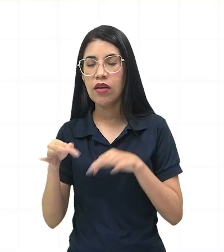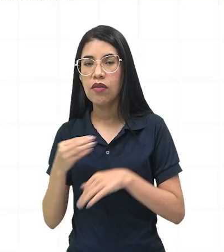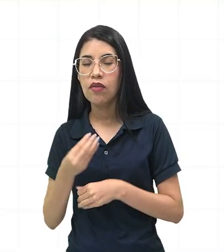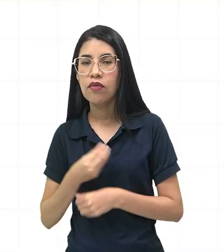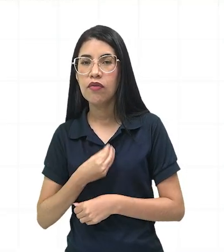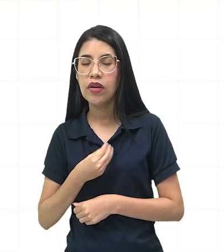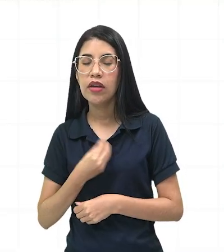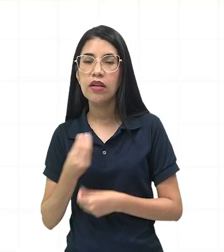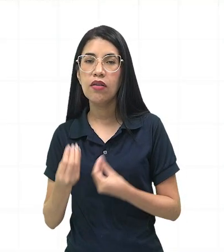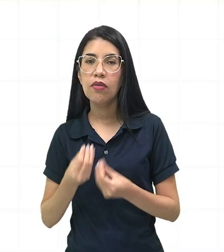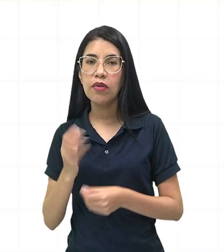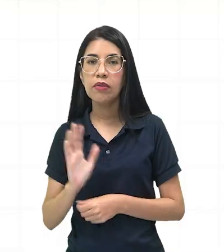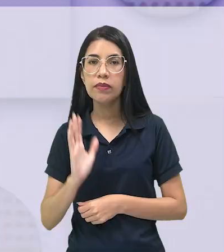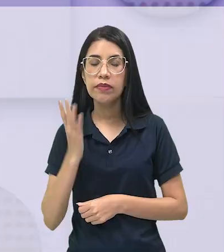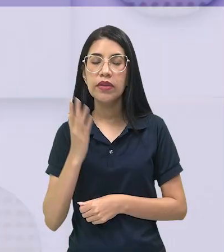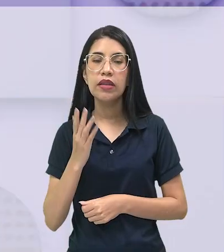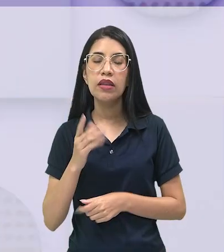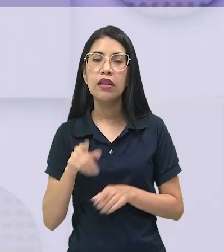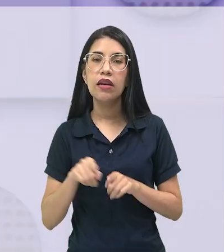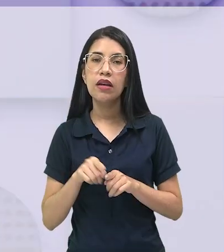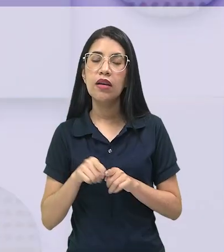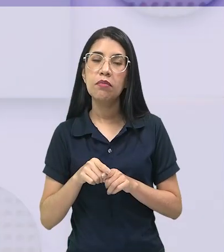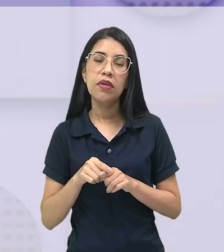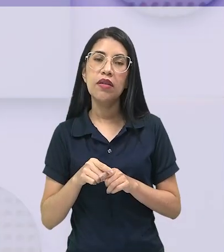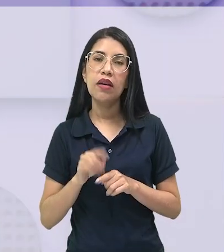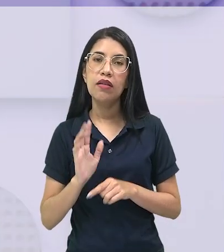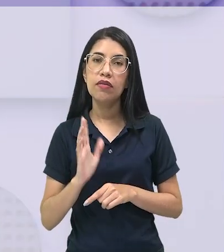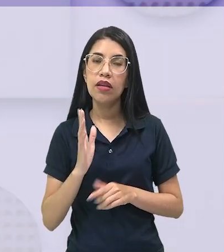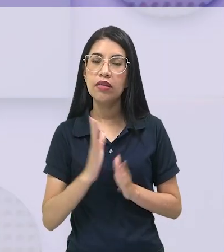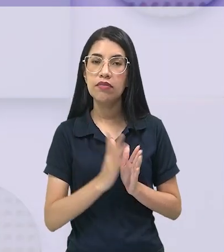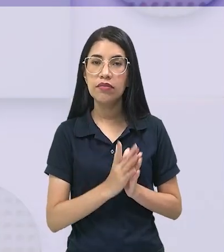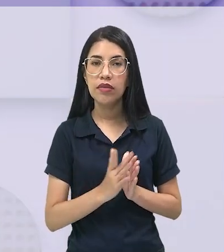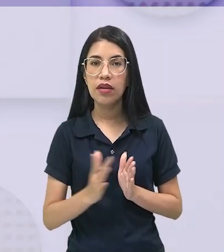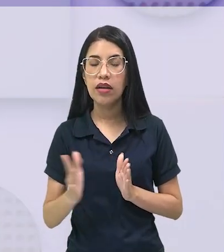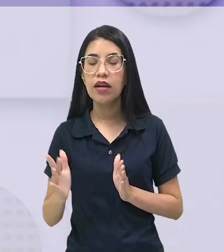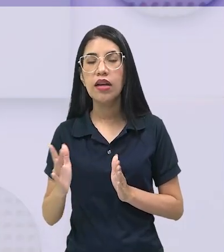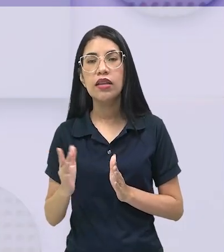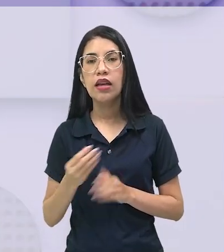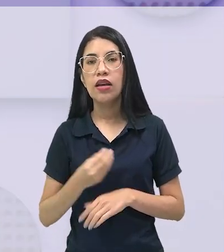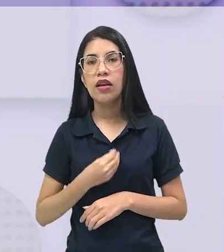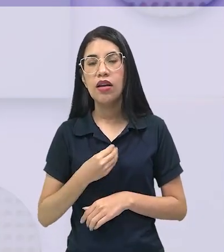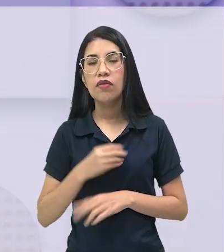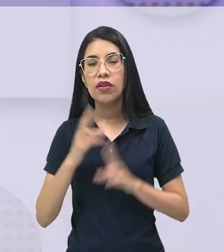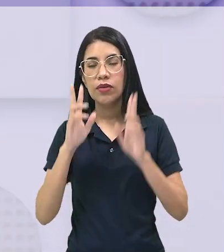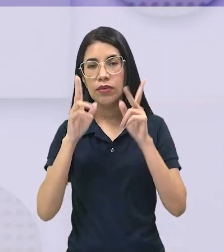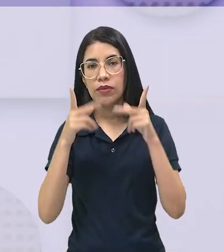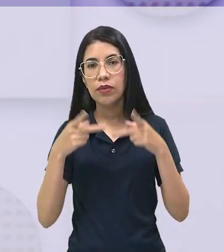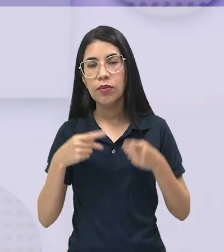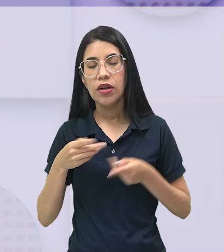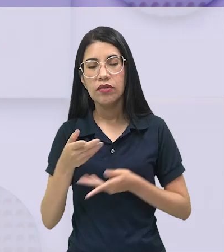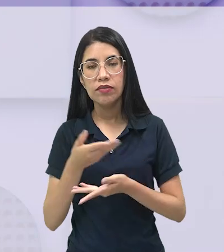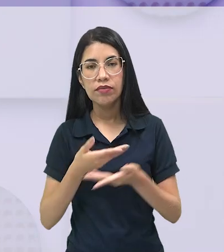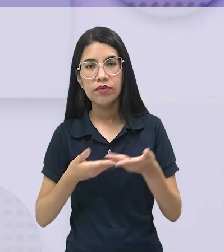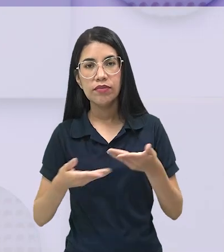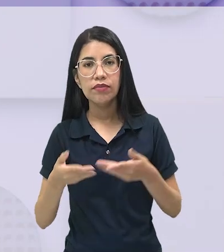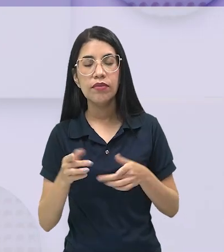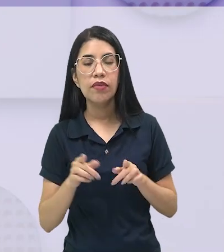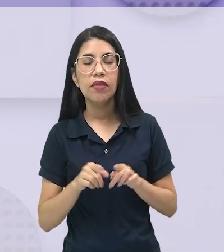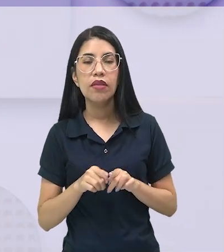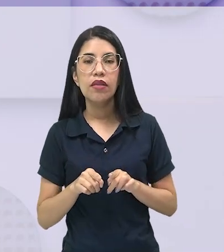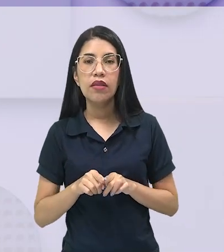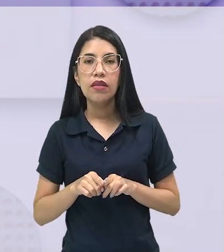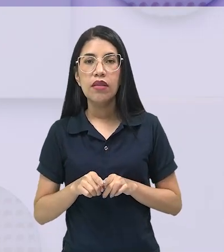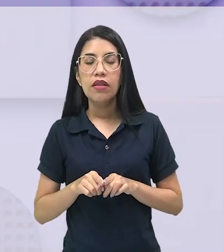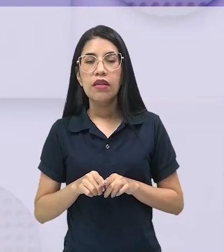forma, permear toda a dinâmica de diálogo desse ser humano com a vida, esse diálogo do ser